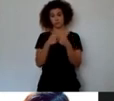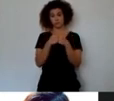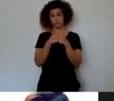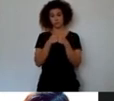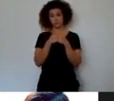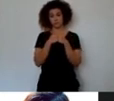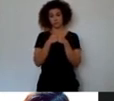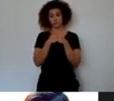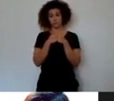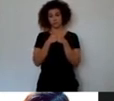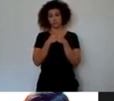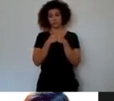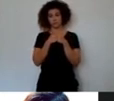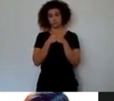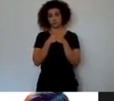Agora tá? Agora sim.